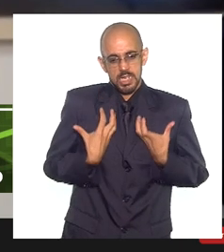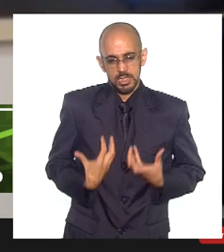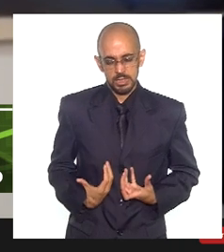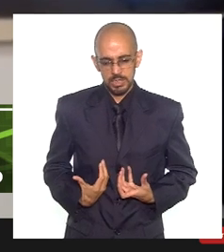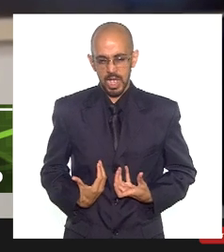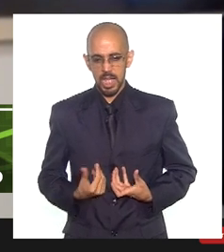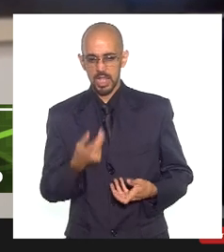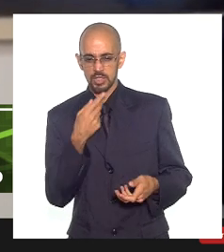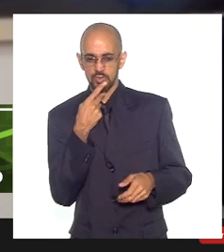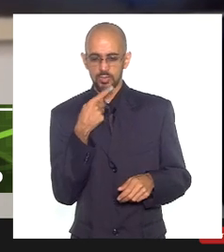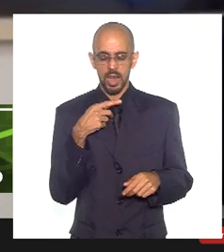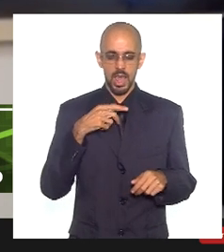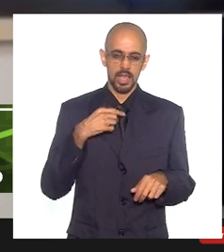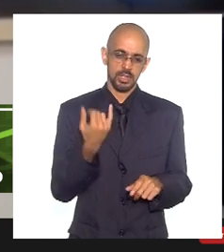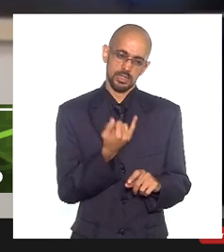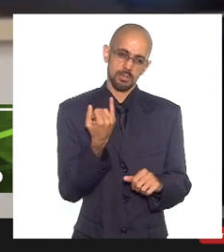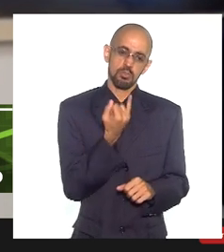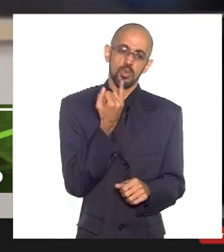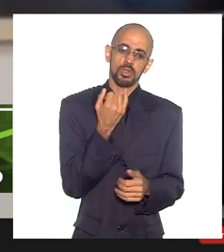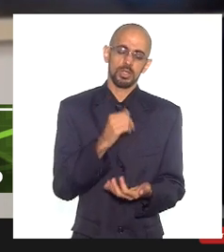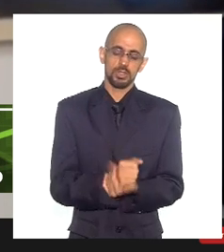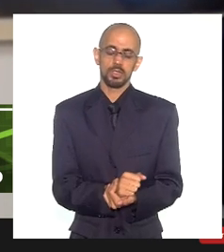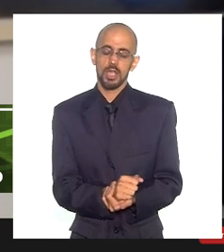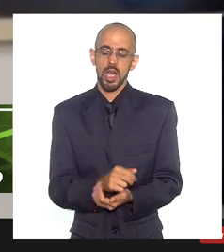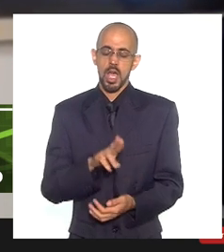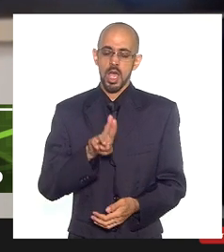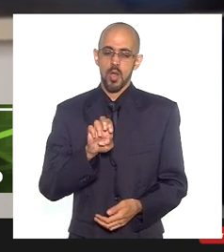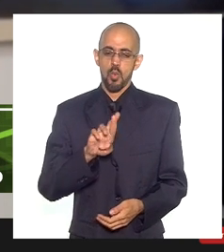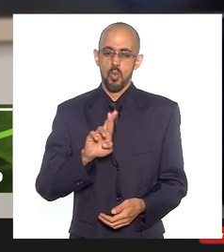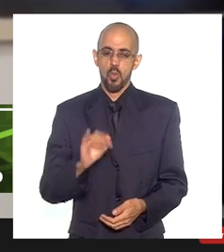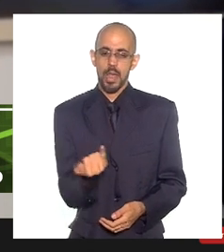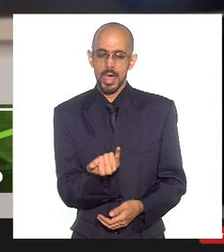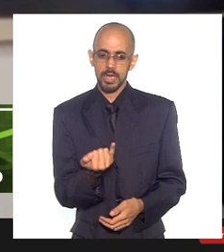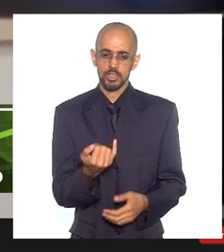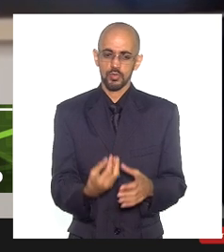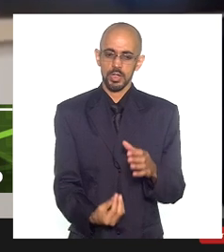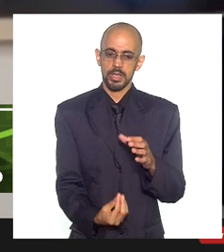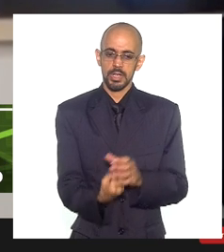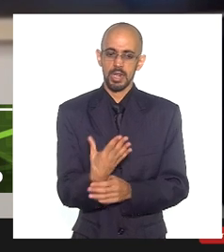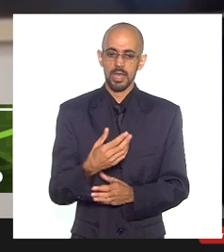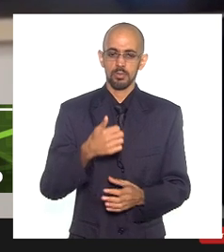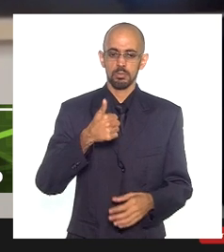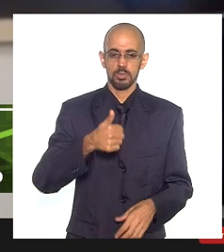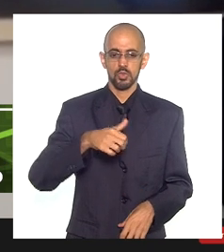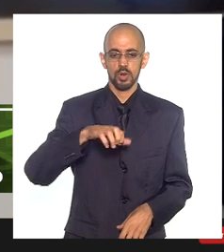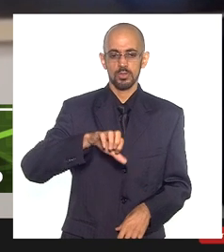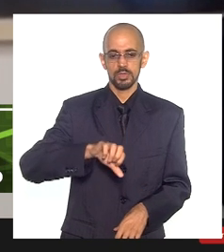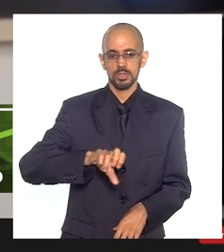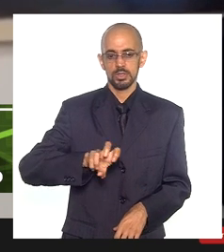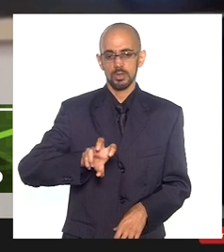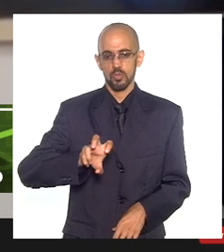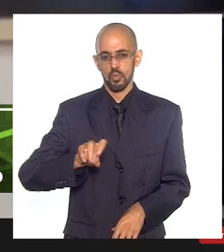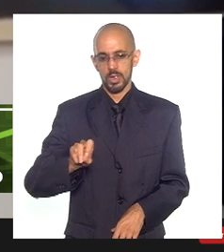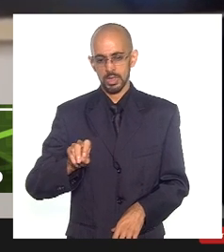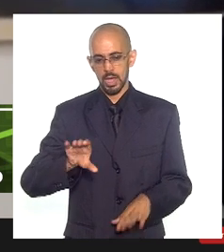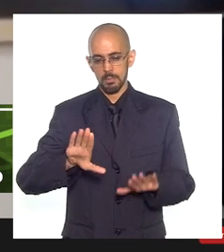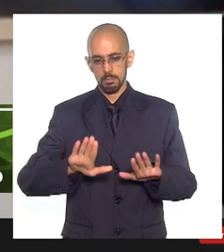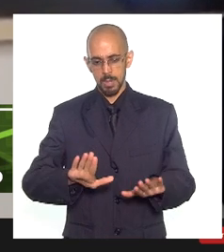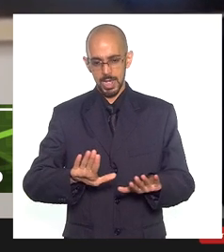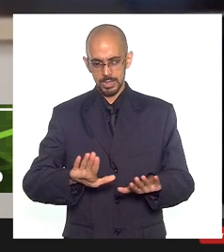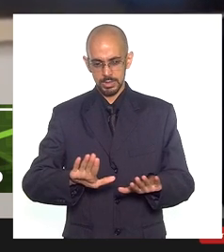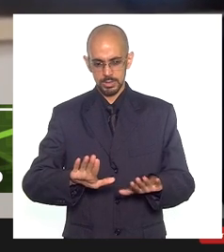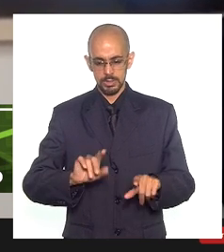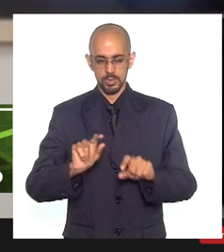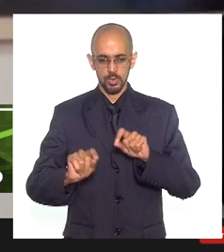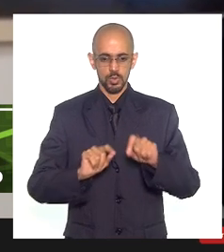importância e essa relevância. A UERJ foi fundada em 1950, embora como um elo, um